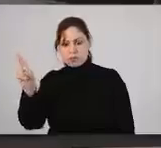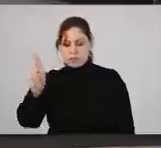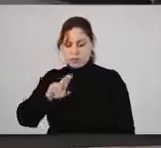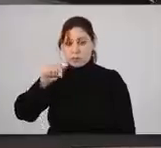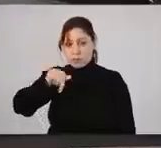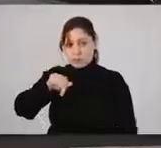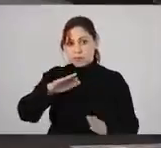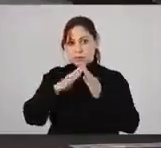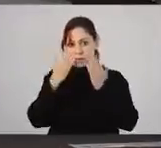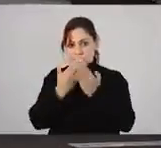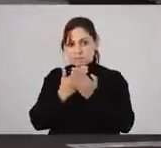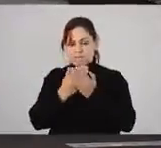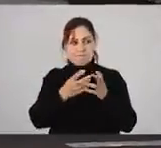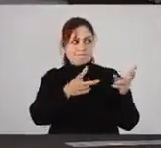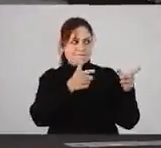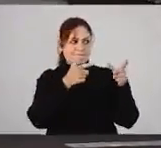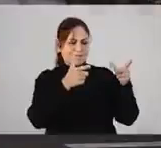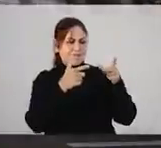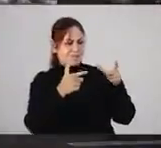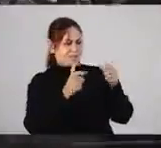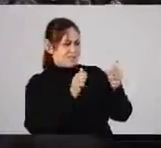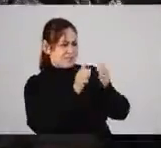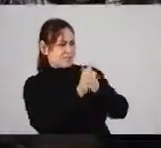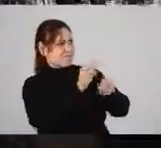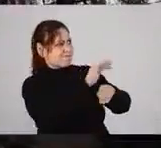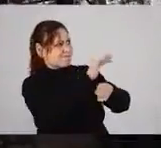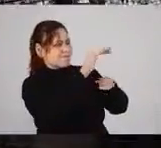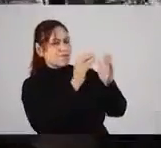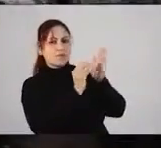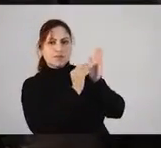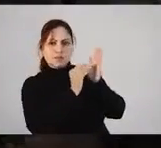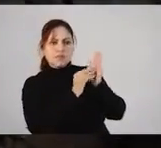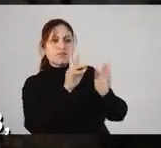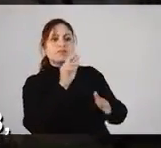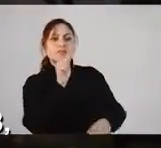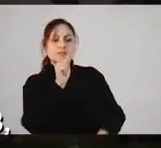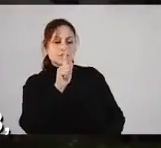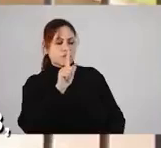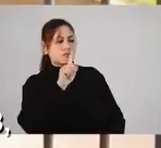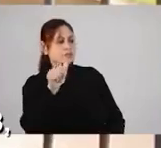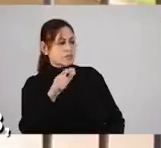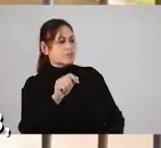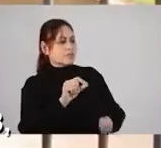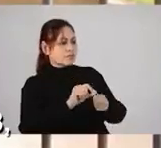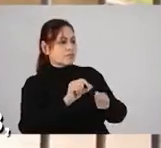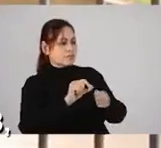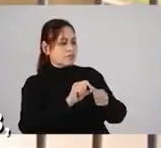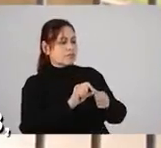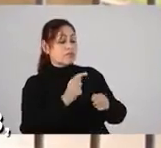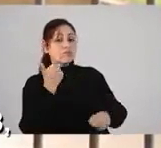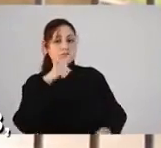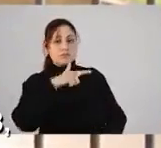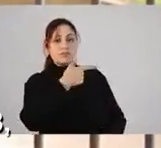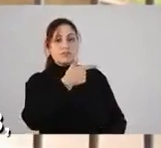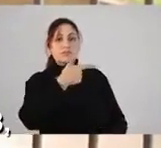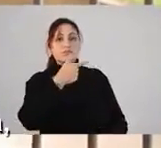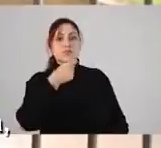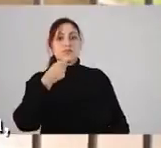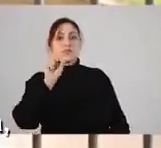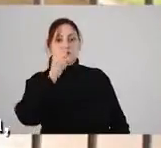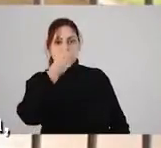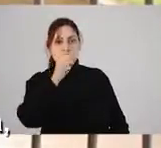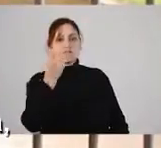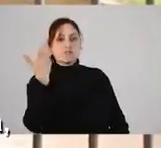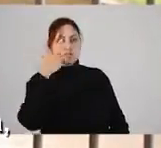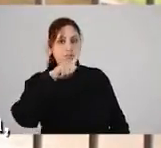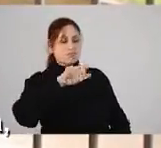aqui na escola e viu a necessidade da gente cobrir essa quadra. E foi exatamente com o mandato do Raul Marcelo que em 2008